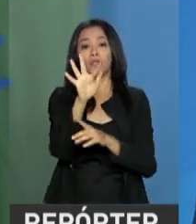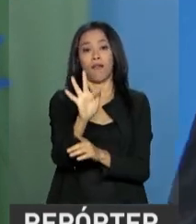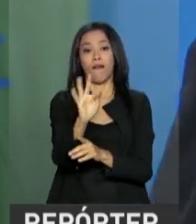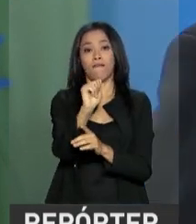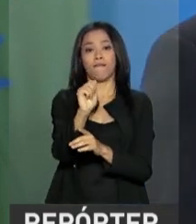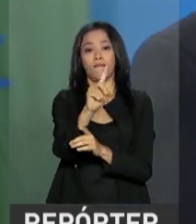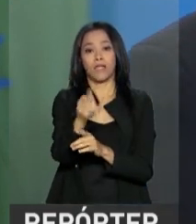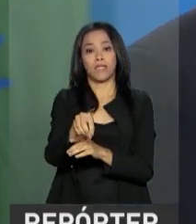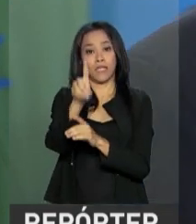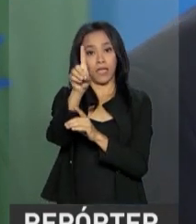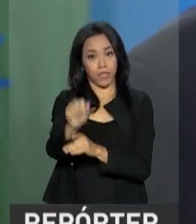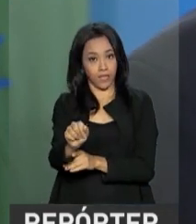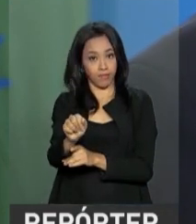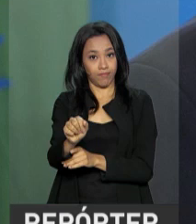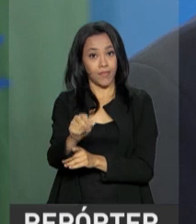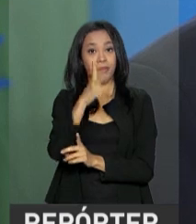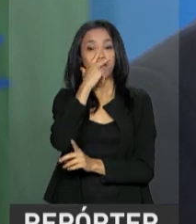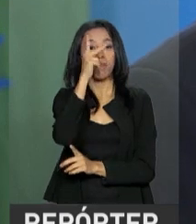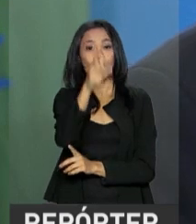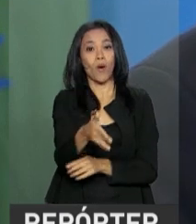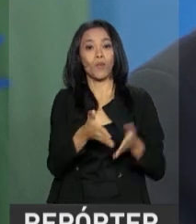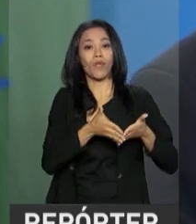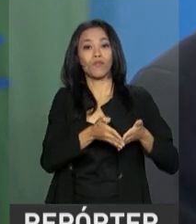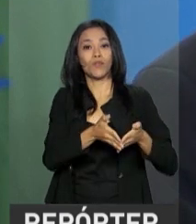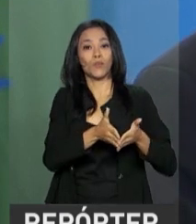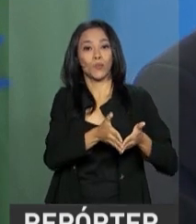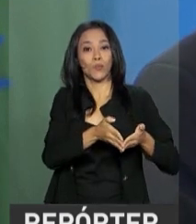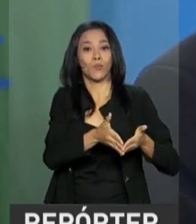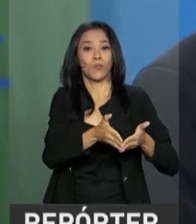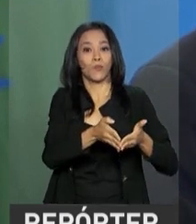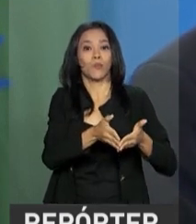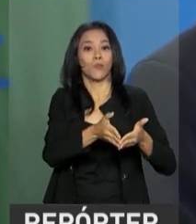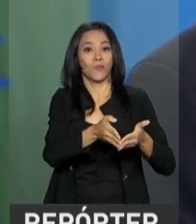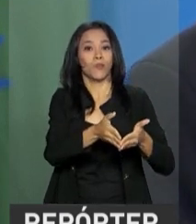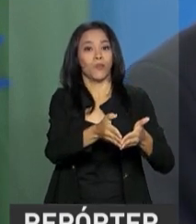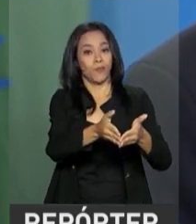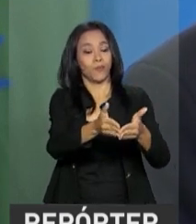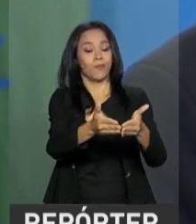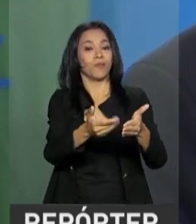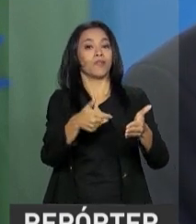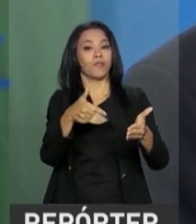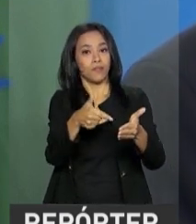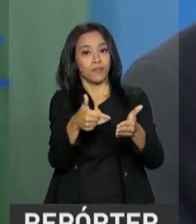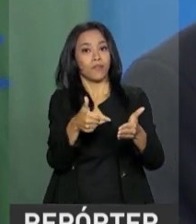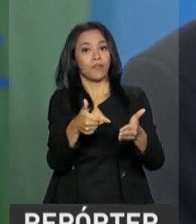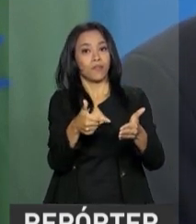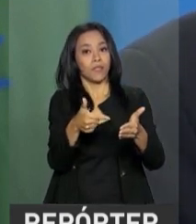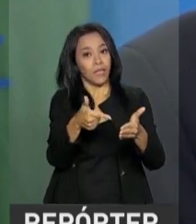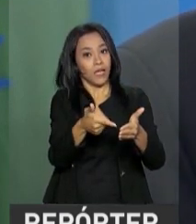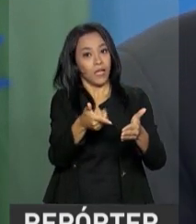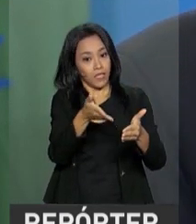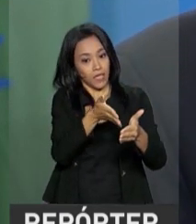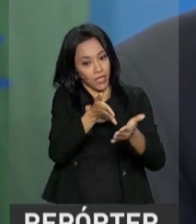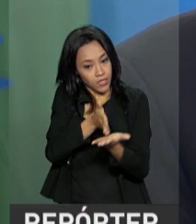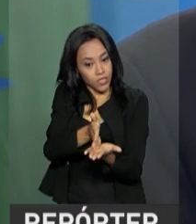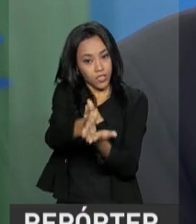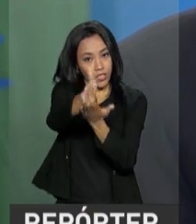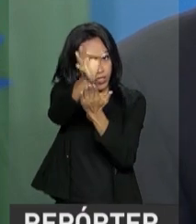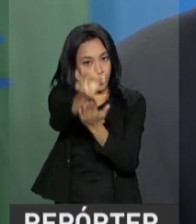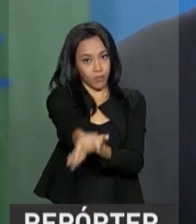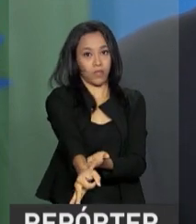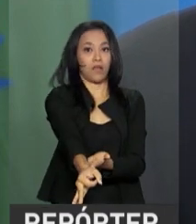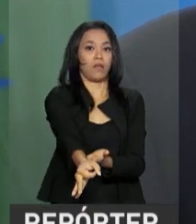time de ohio wilken convenhamos nós todos pusemos no rumo certo